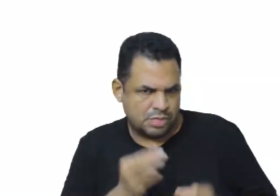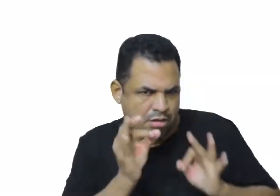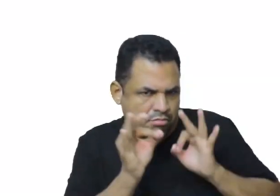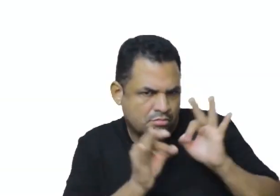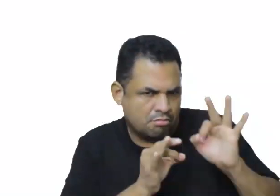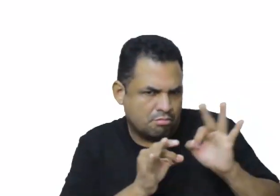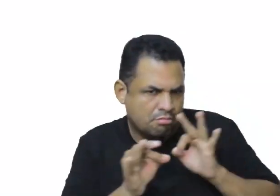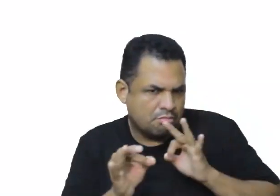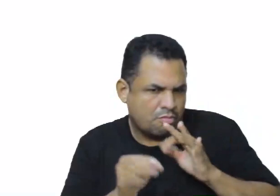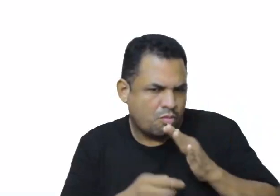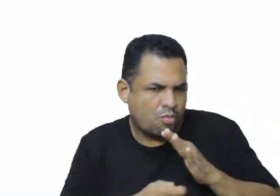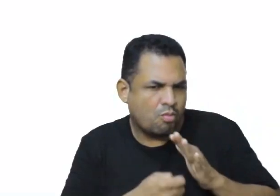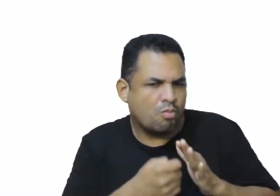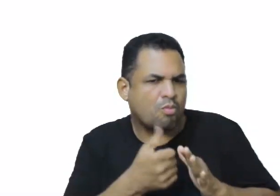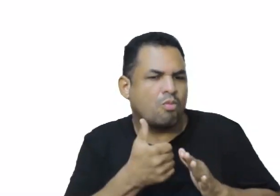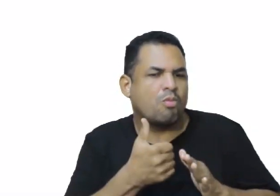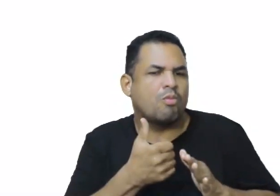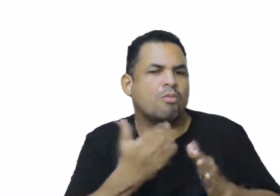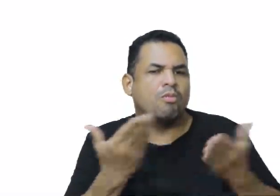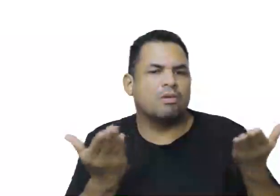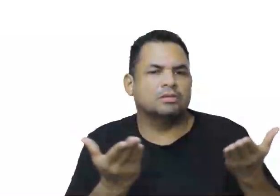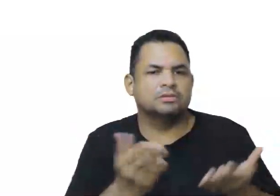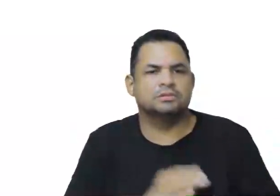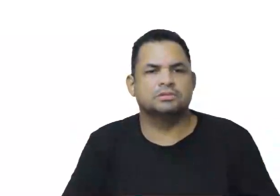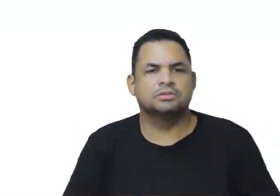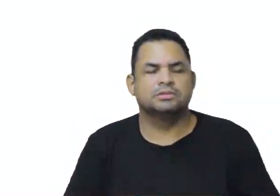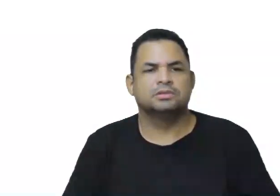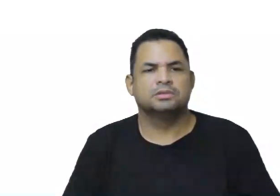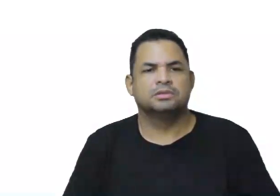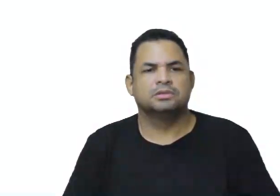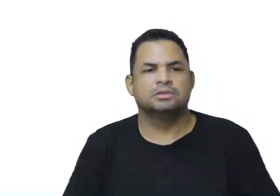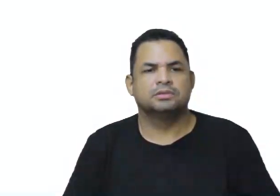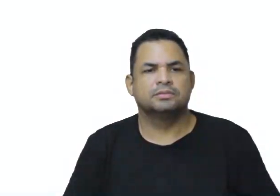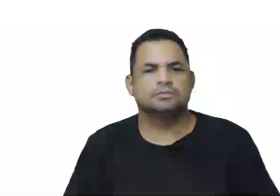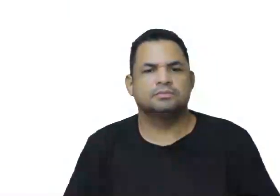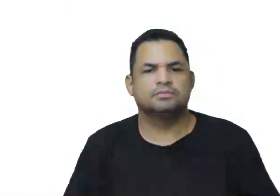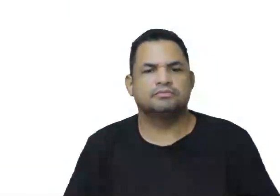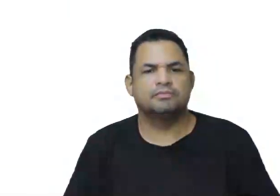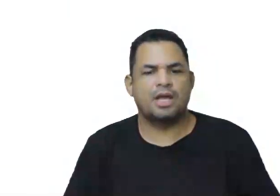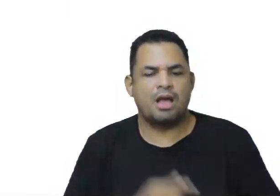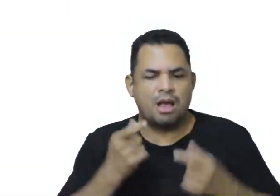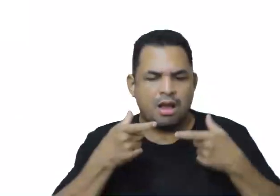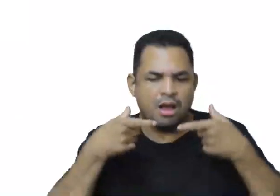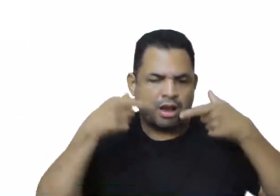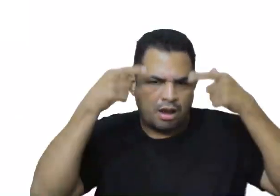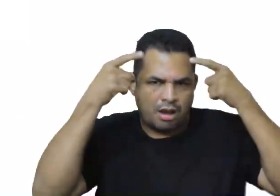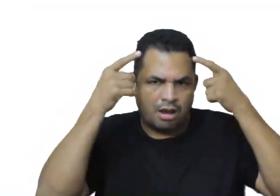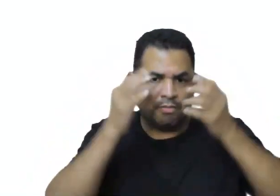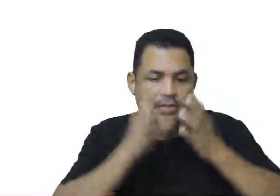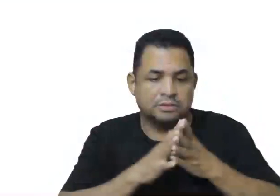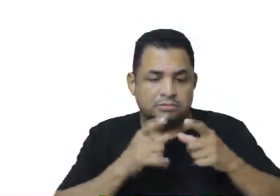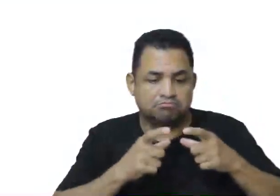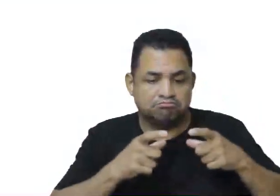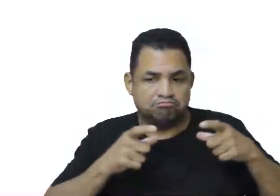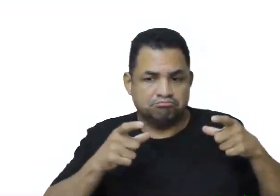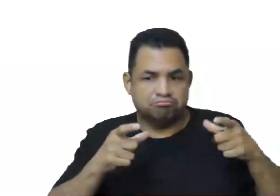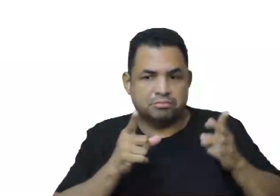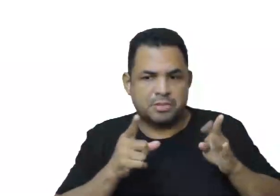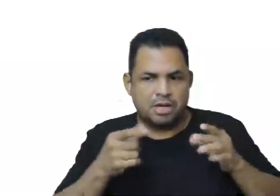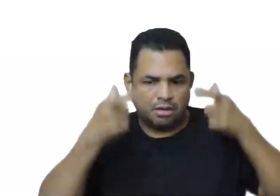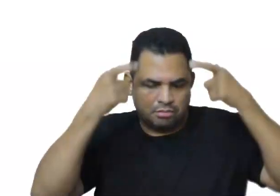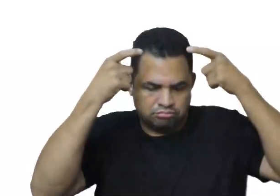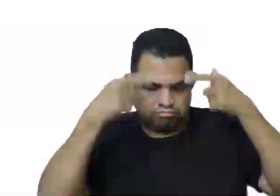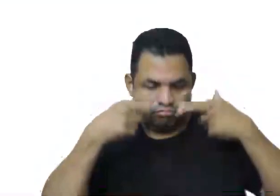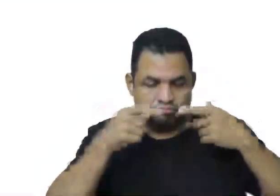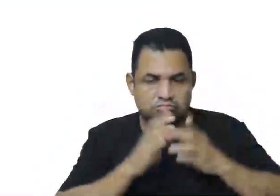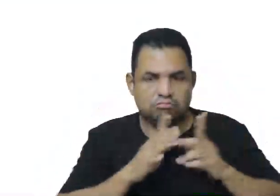aí dentro do ventre materno nesse momento. O tamanho da cabeça ainda é muito grande em relação ao resto do